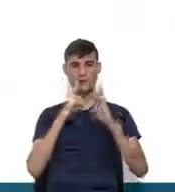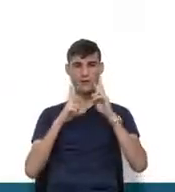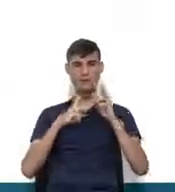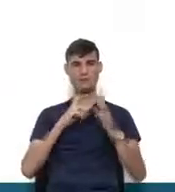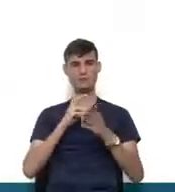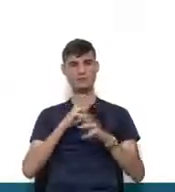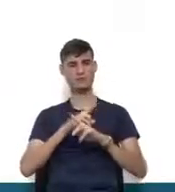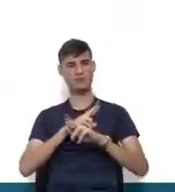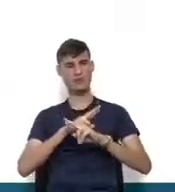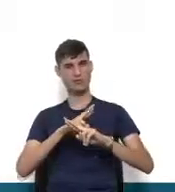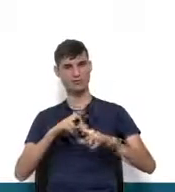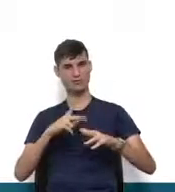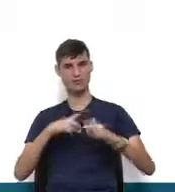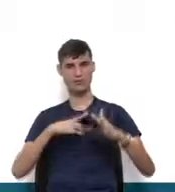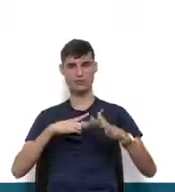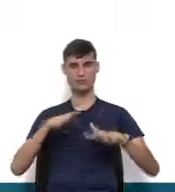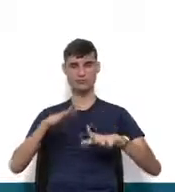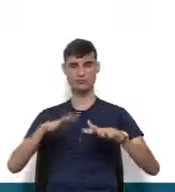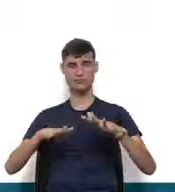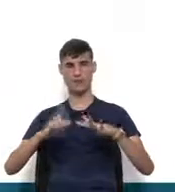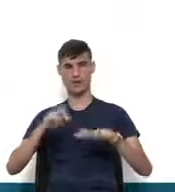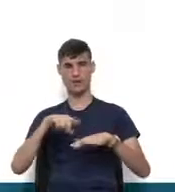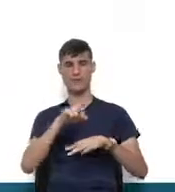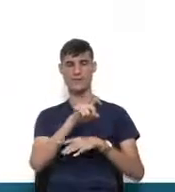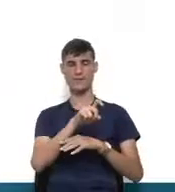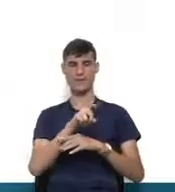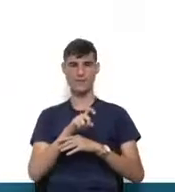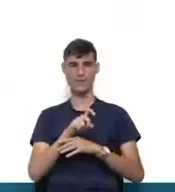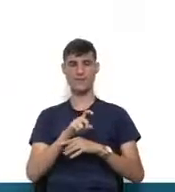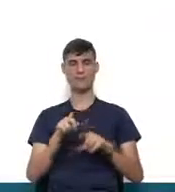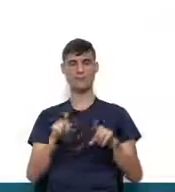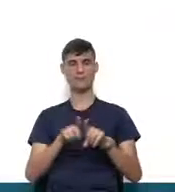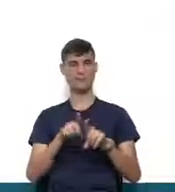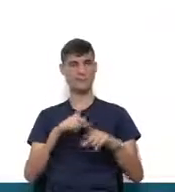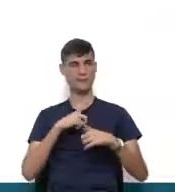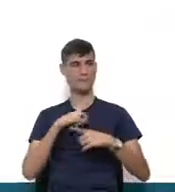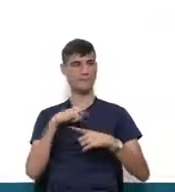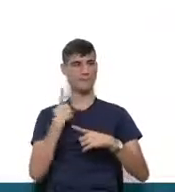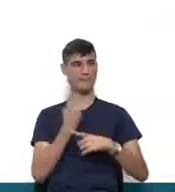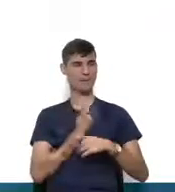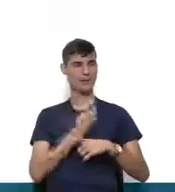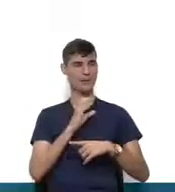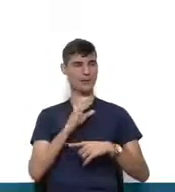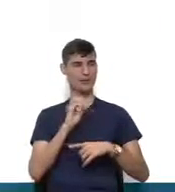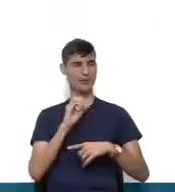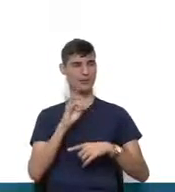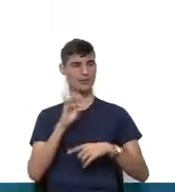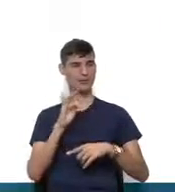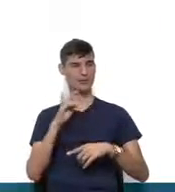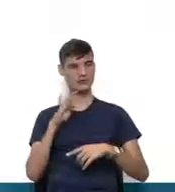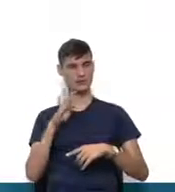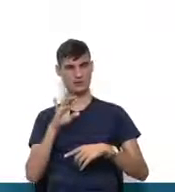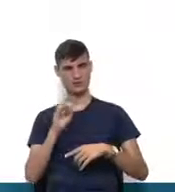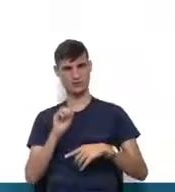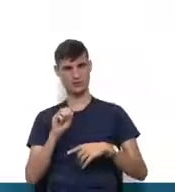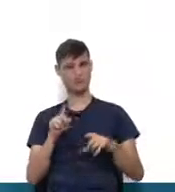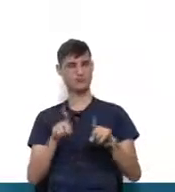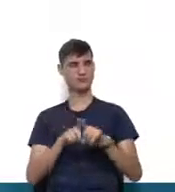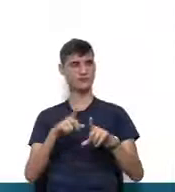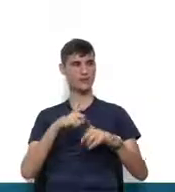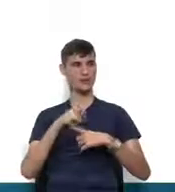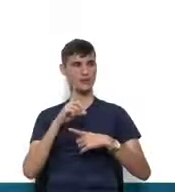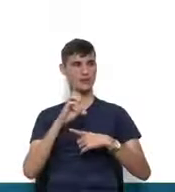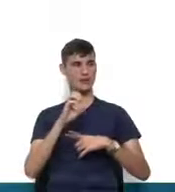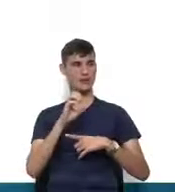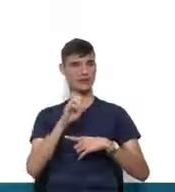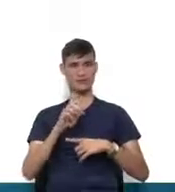as variáveis, né, que é o nosso x, temos os nossos coeficientes da série, mas nós vamos ter um